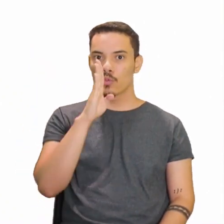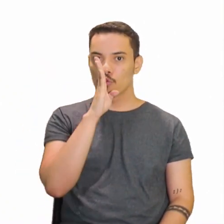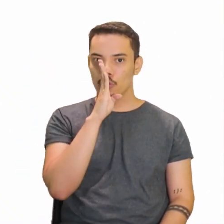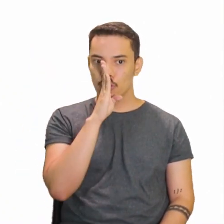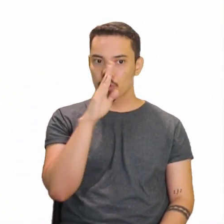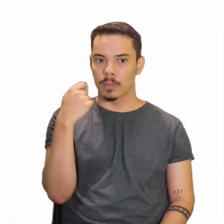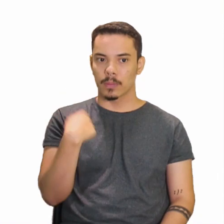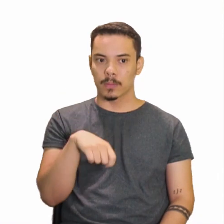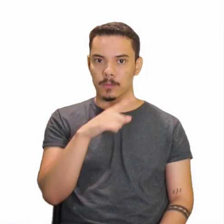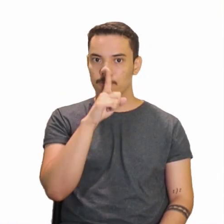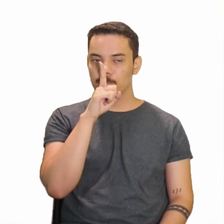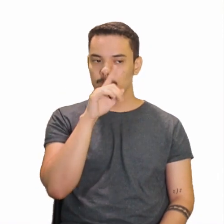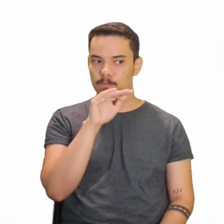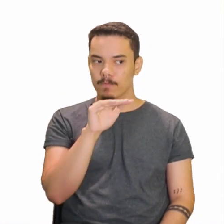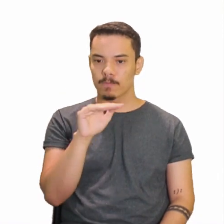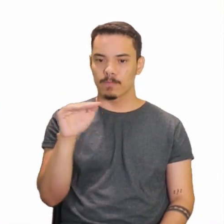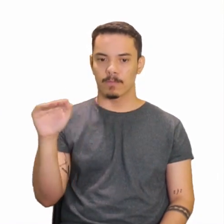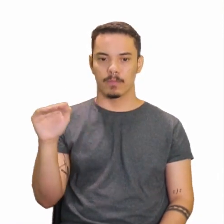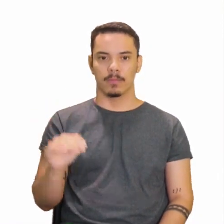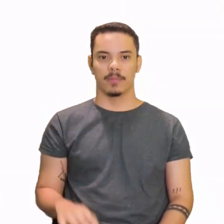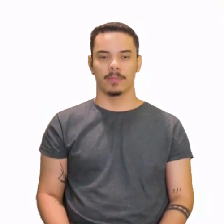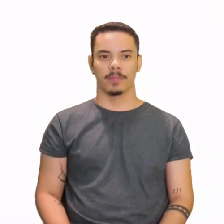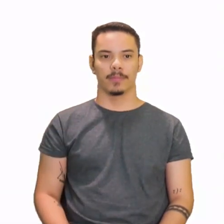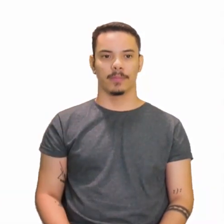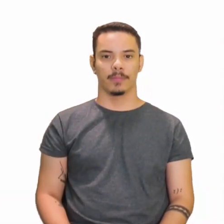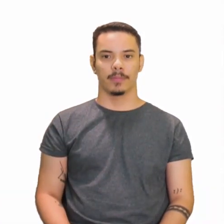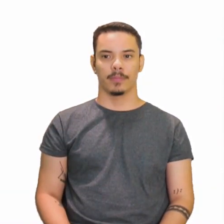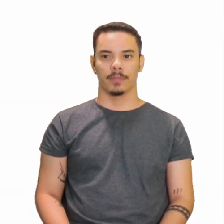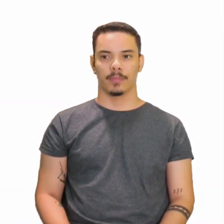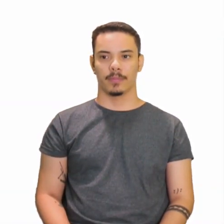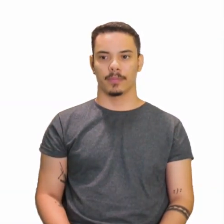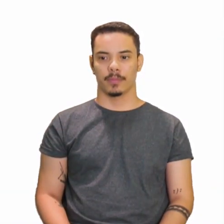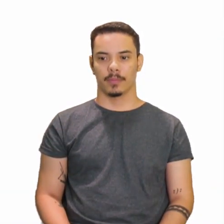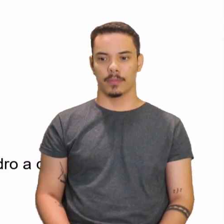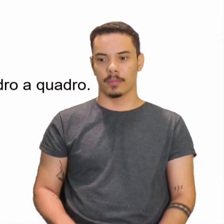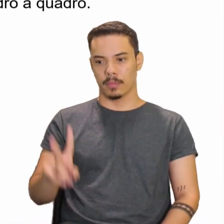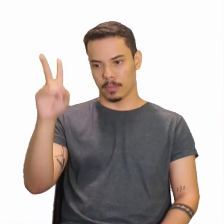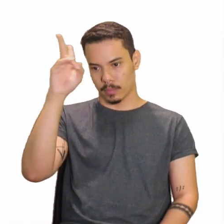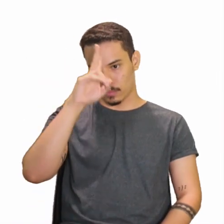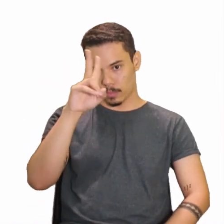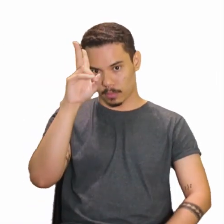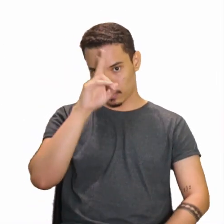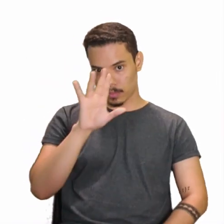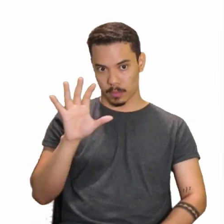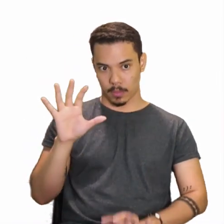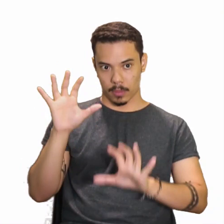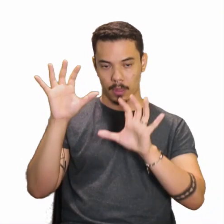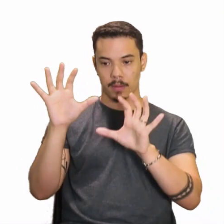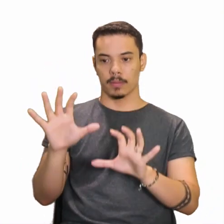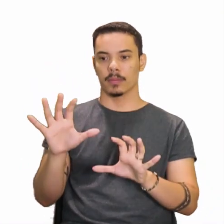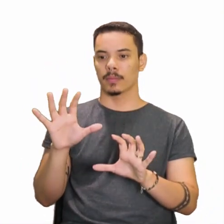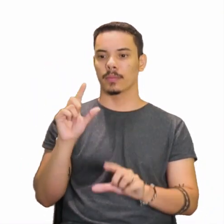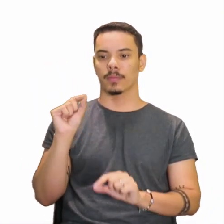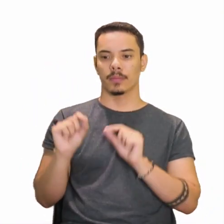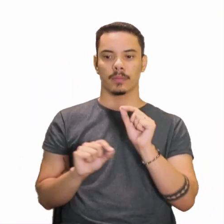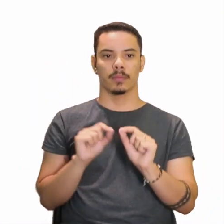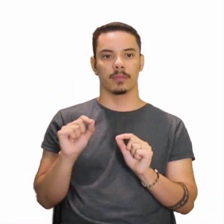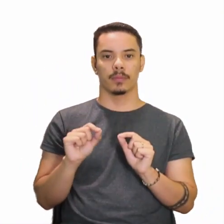fazer silêncio, beleza? Bom, as histórias em quadrinhos